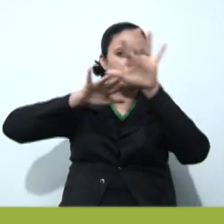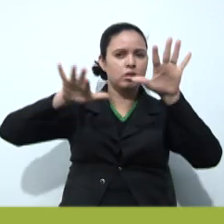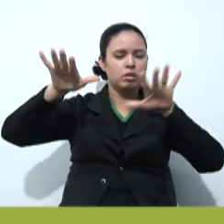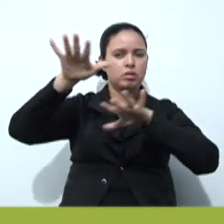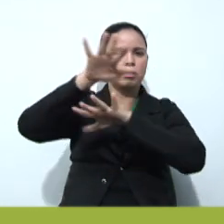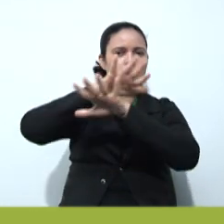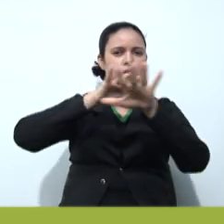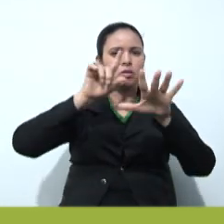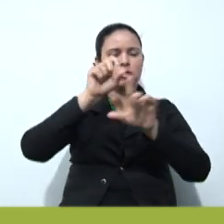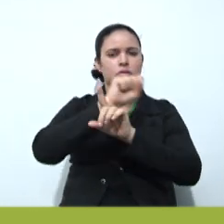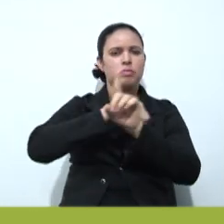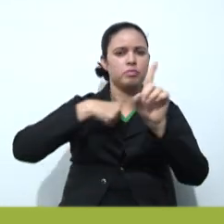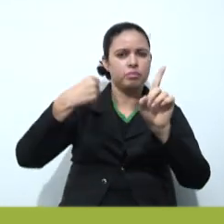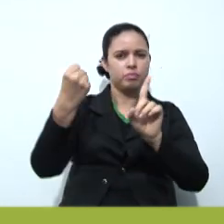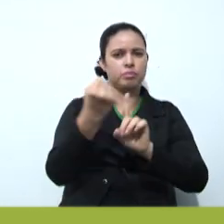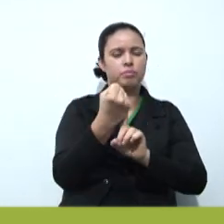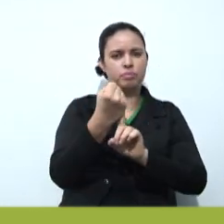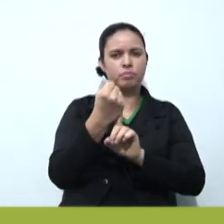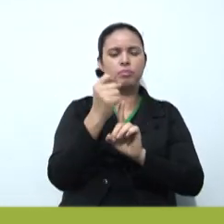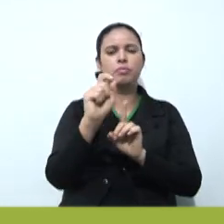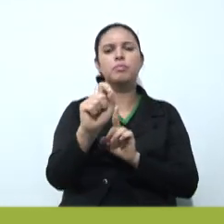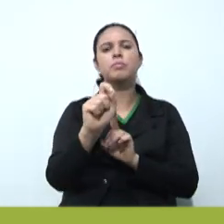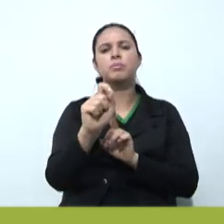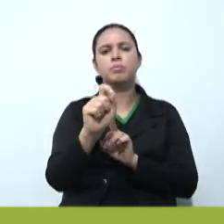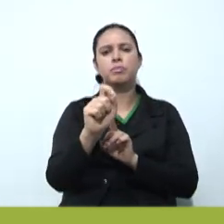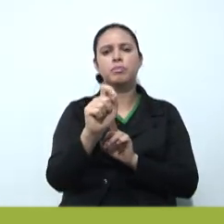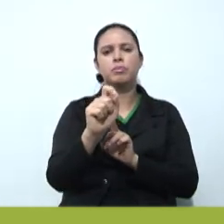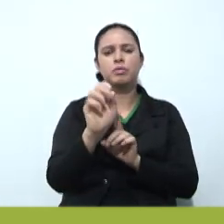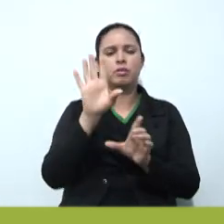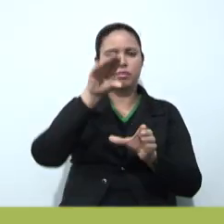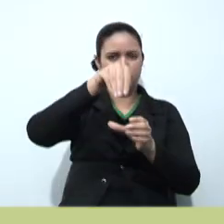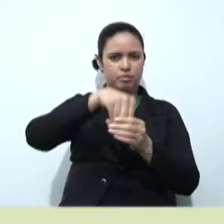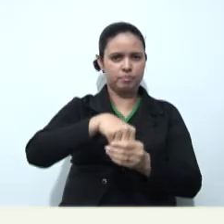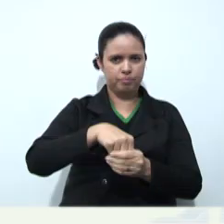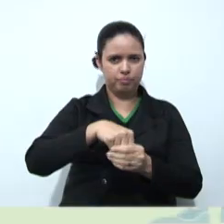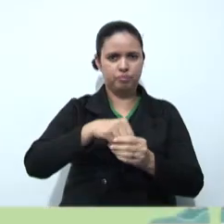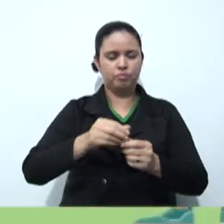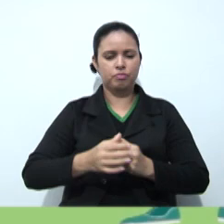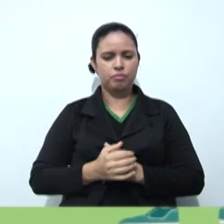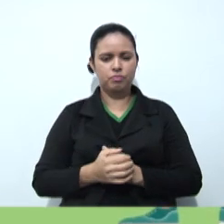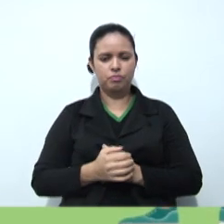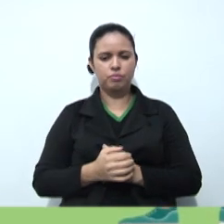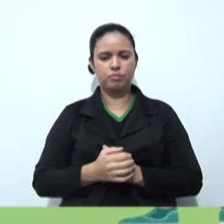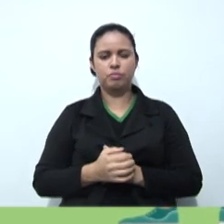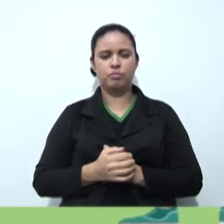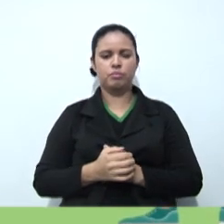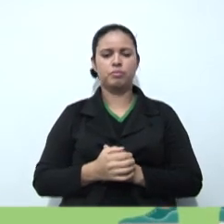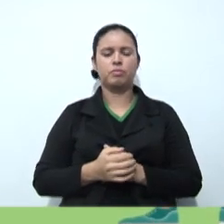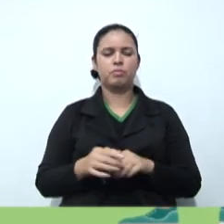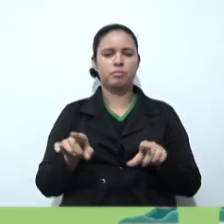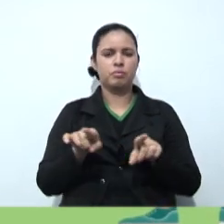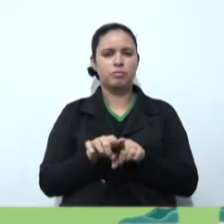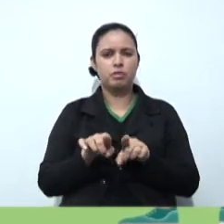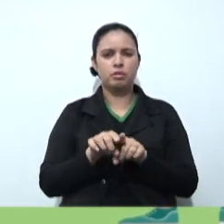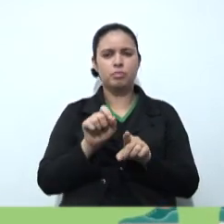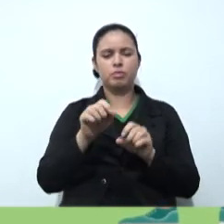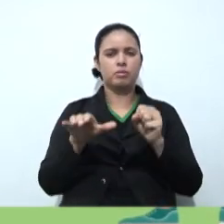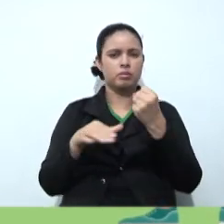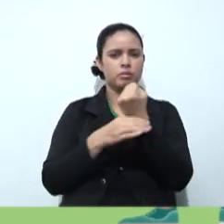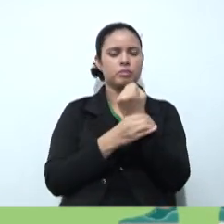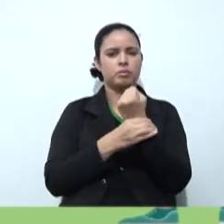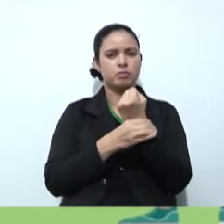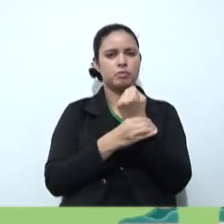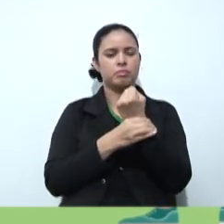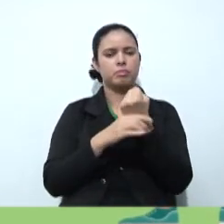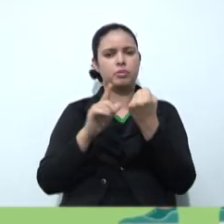do âmbito socioeconômico no qual esta está inserida. Além disso, para que possamos assegurar a